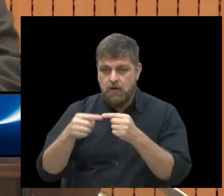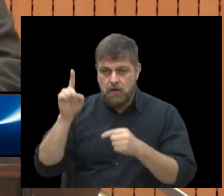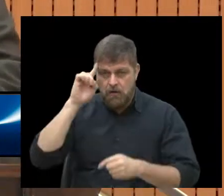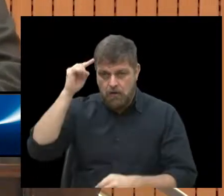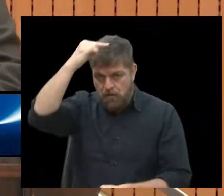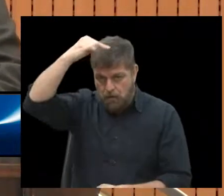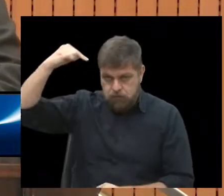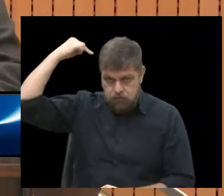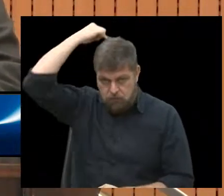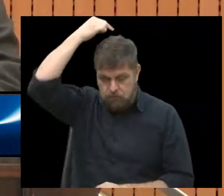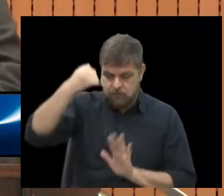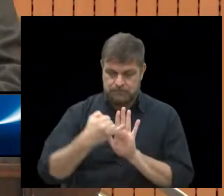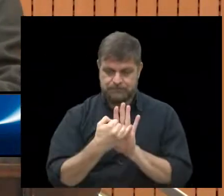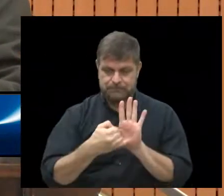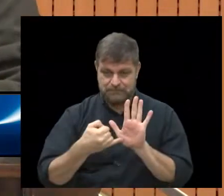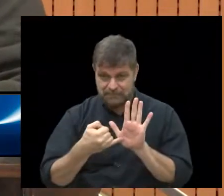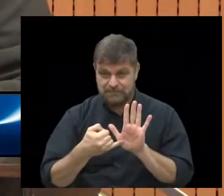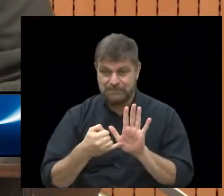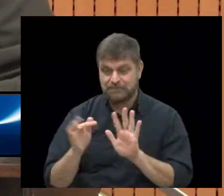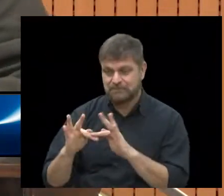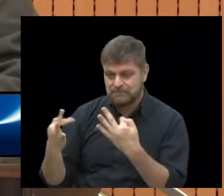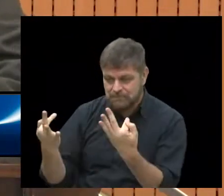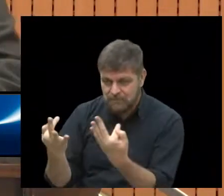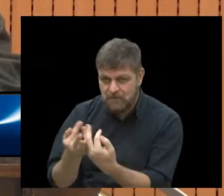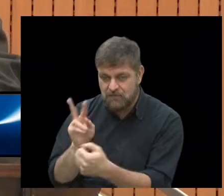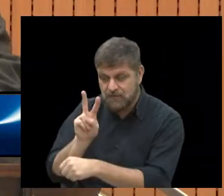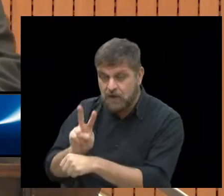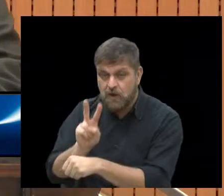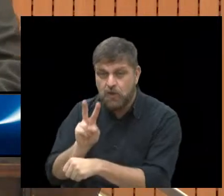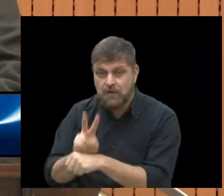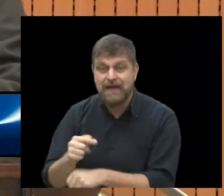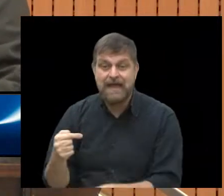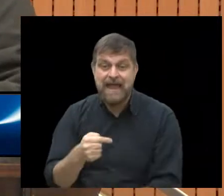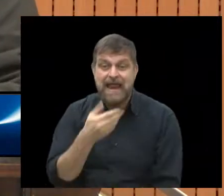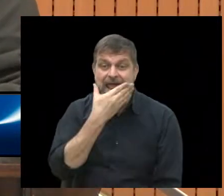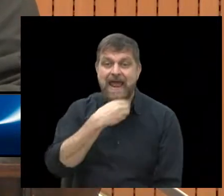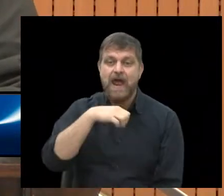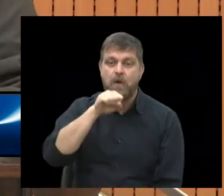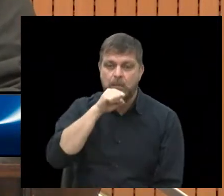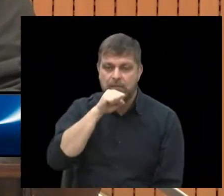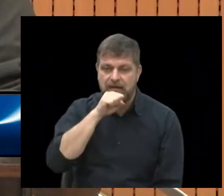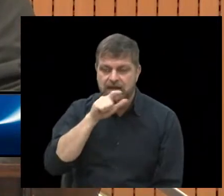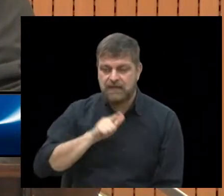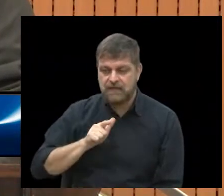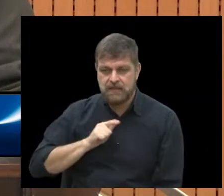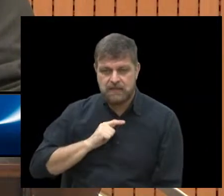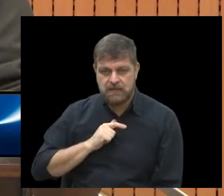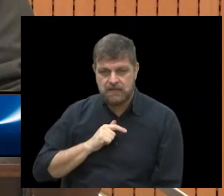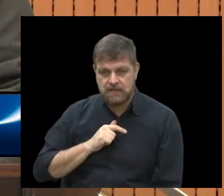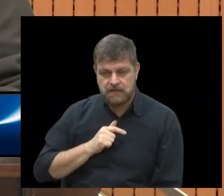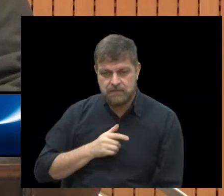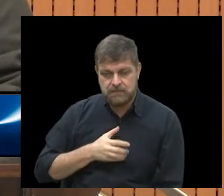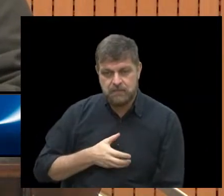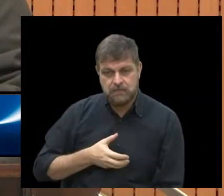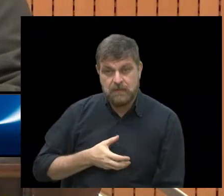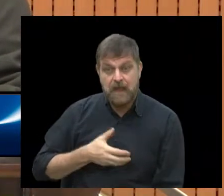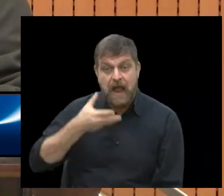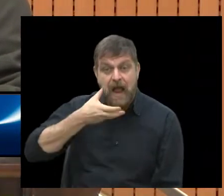O santo protetor das famílias, aquele pai que acolheu a Jesus como seu